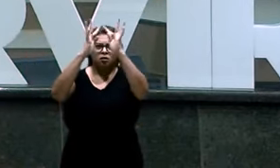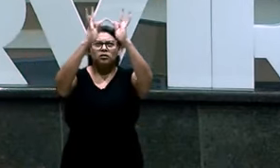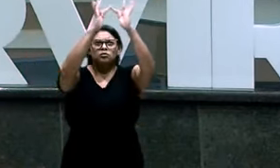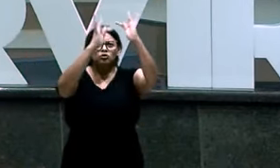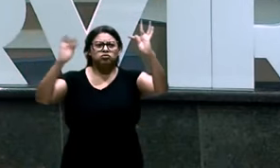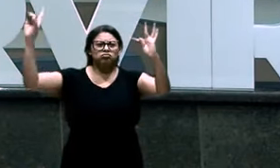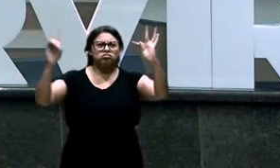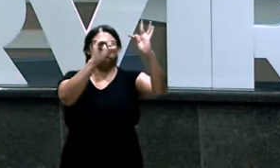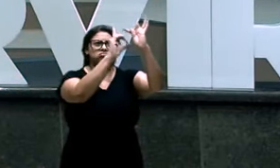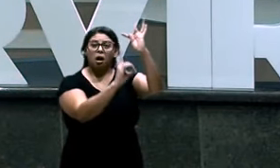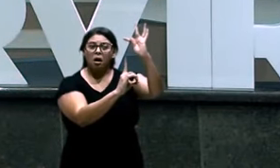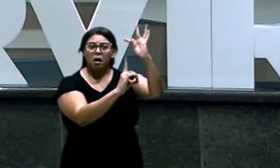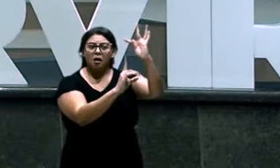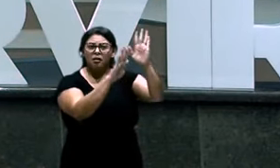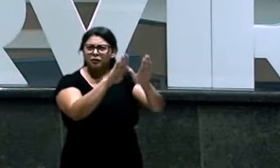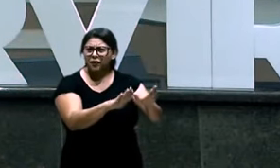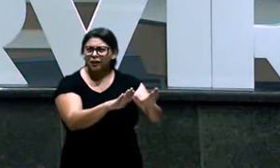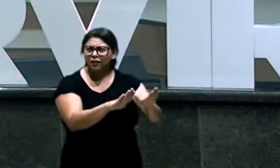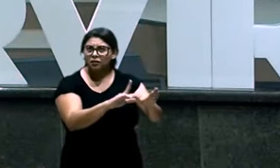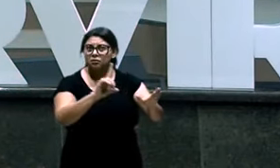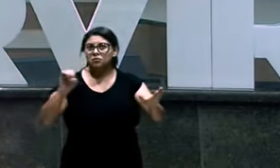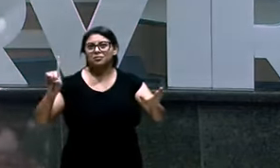ele vem, mas ele vai embora.